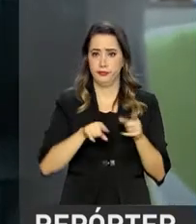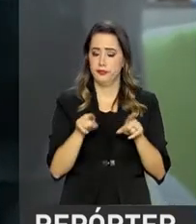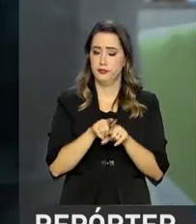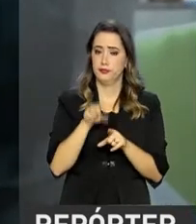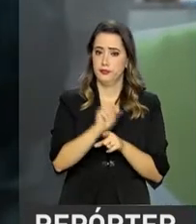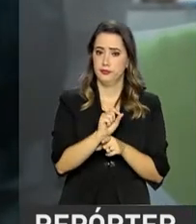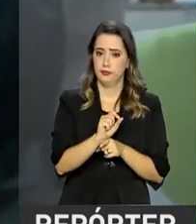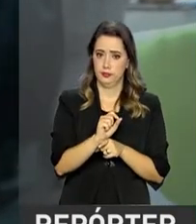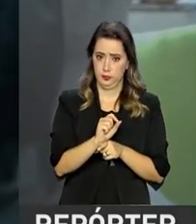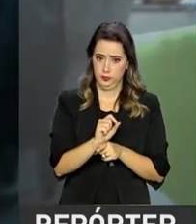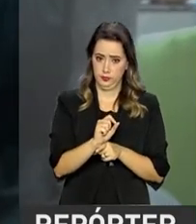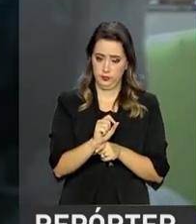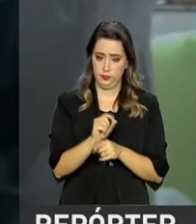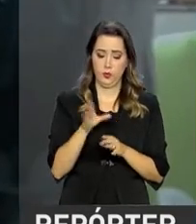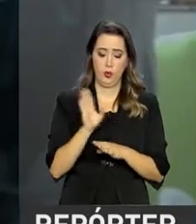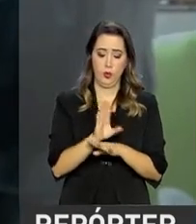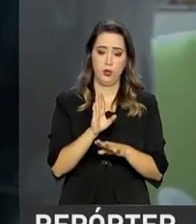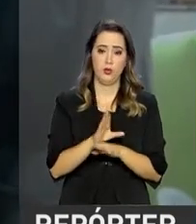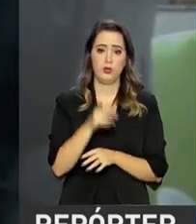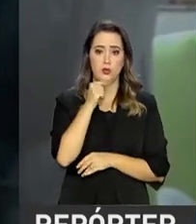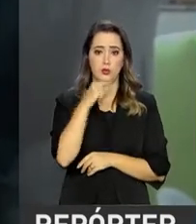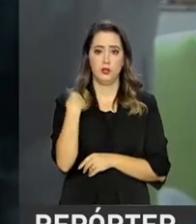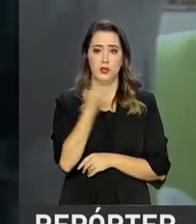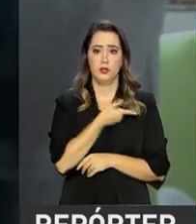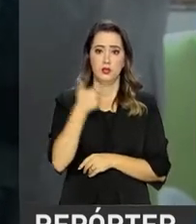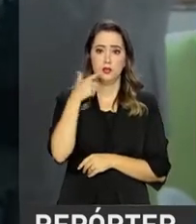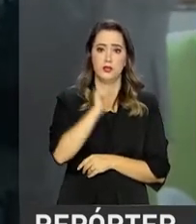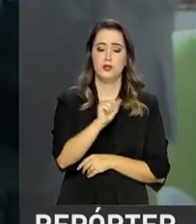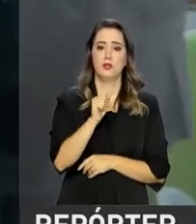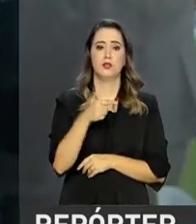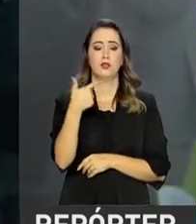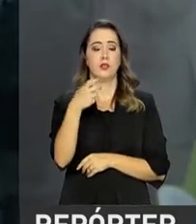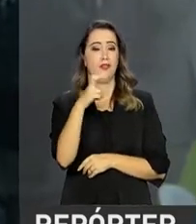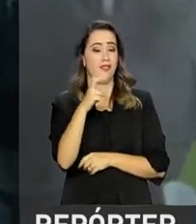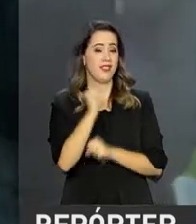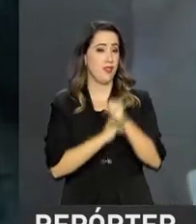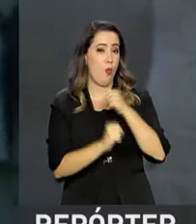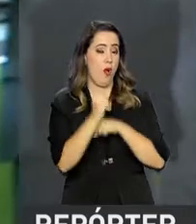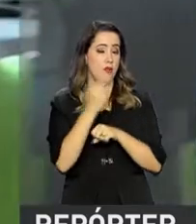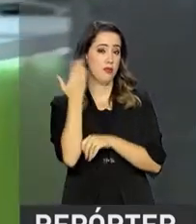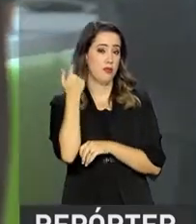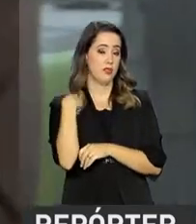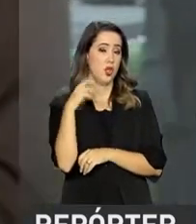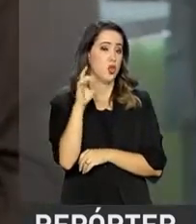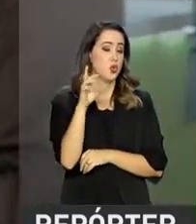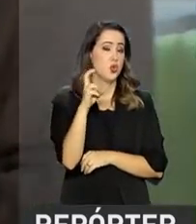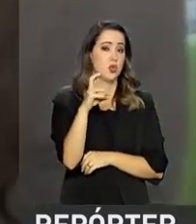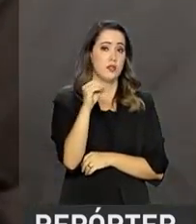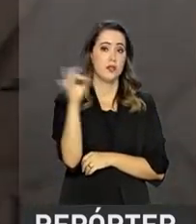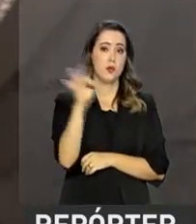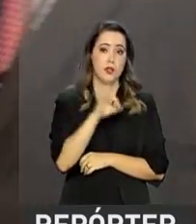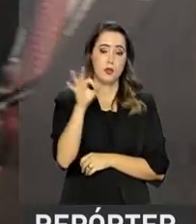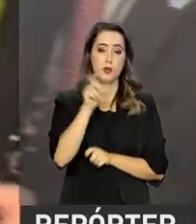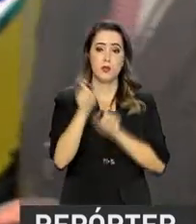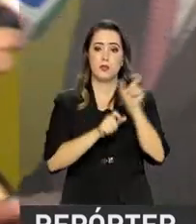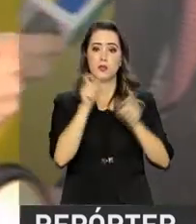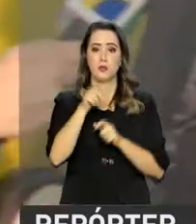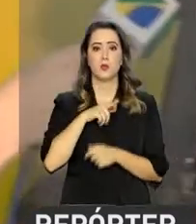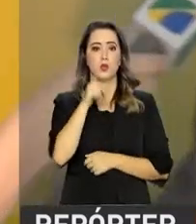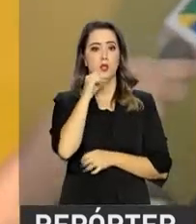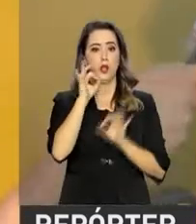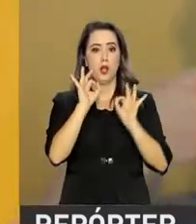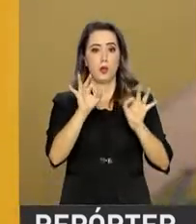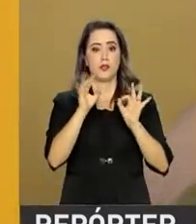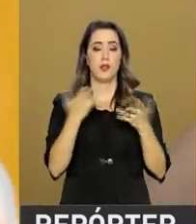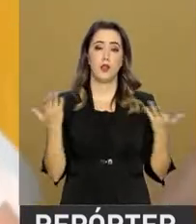crescimento de água e com isto 22 muito claro já há 25 anos atrás só 50% das pessoas é de um lago segura nas